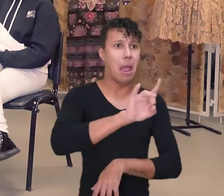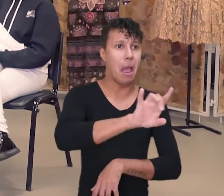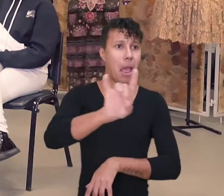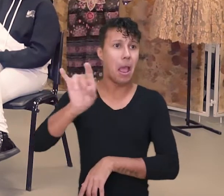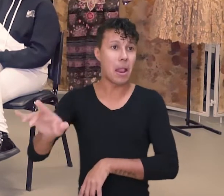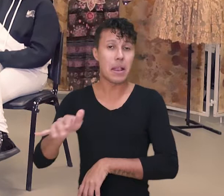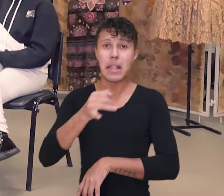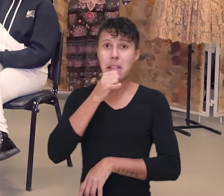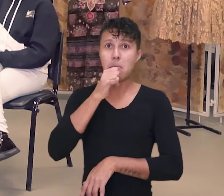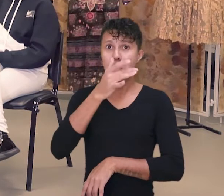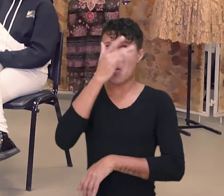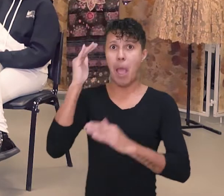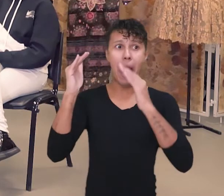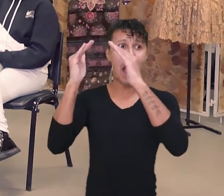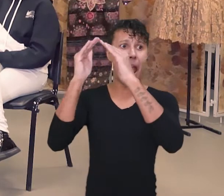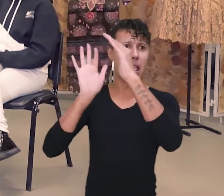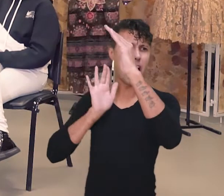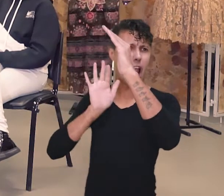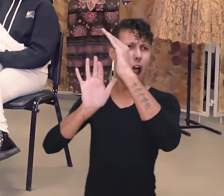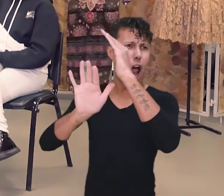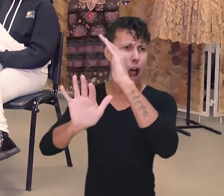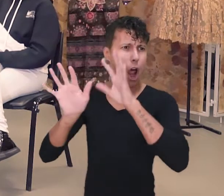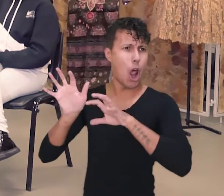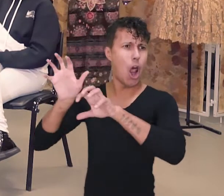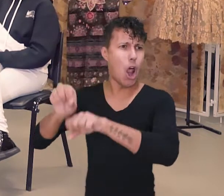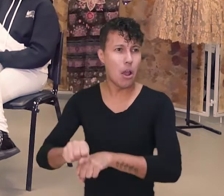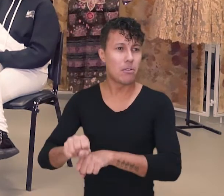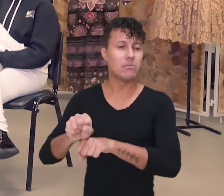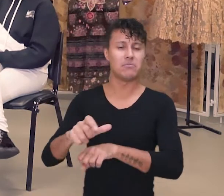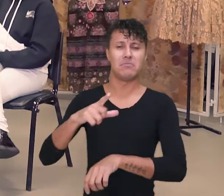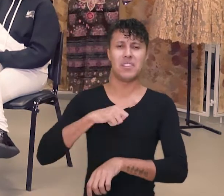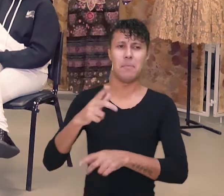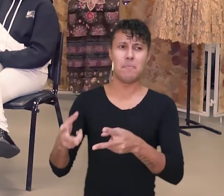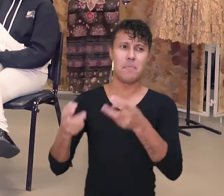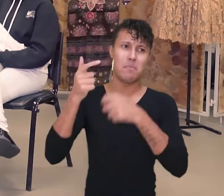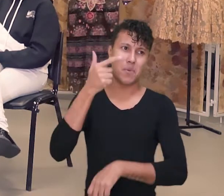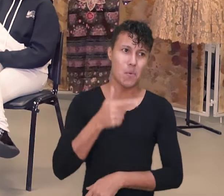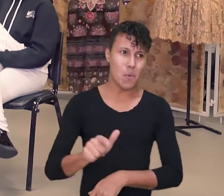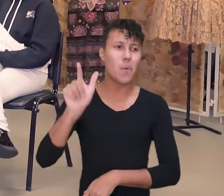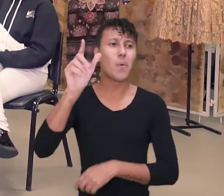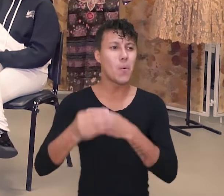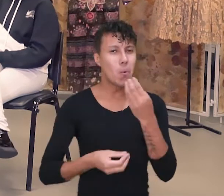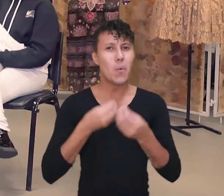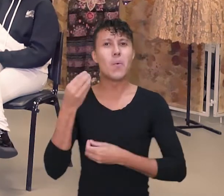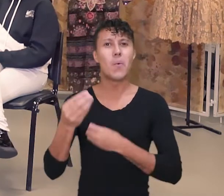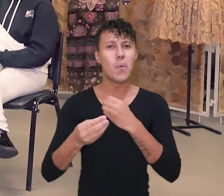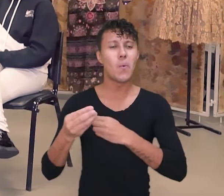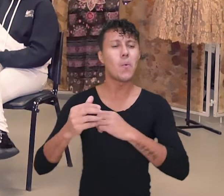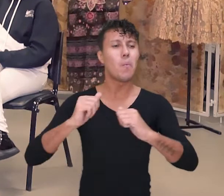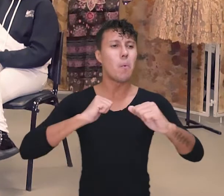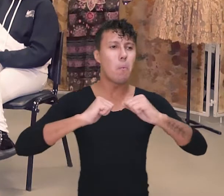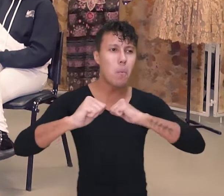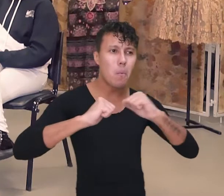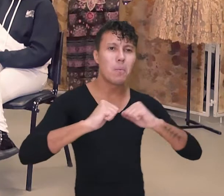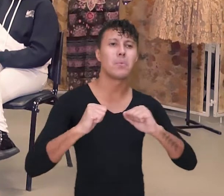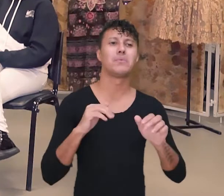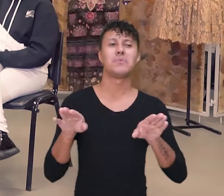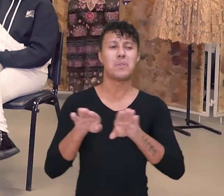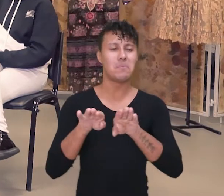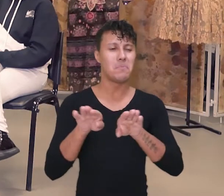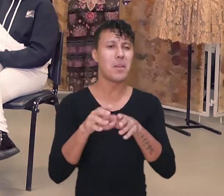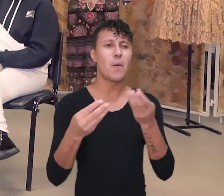ela está numa ocupação, ela já tem uma outra visão de como movimentar e